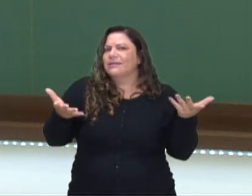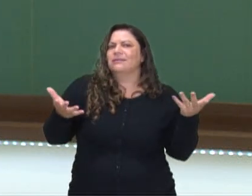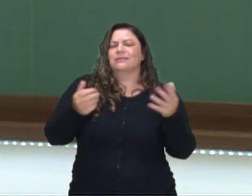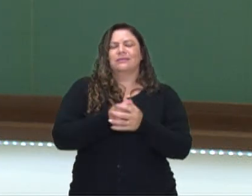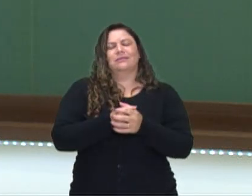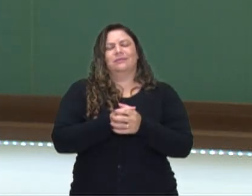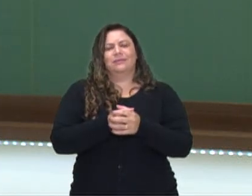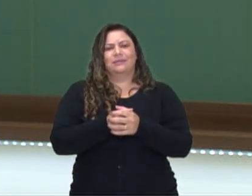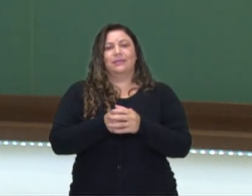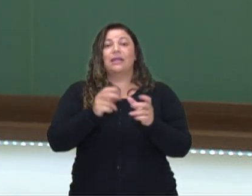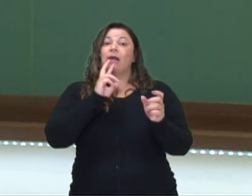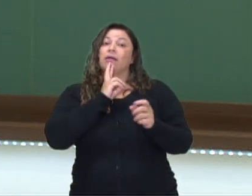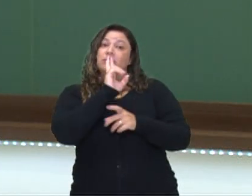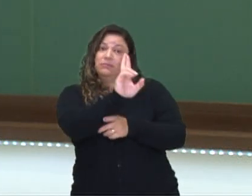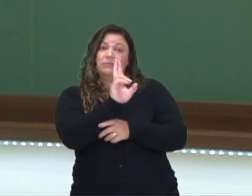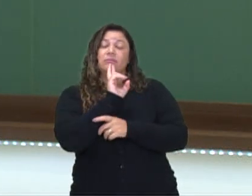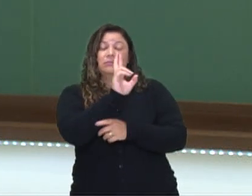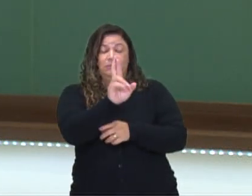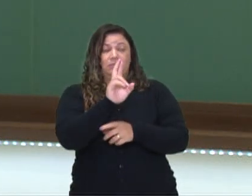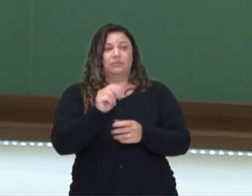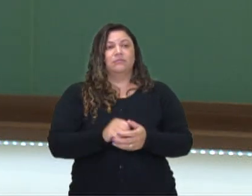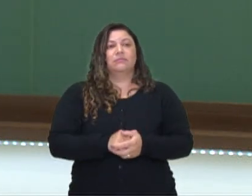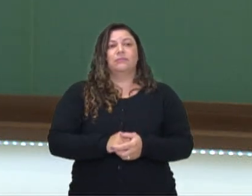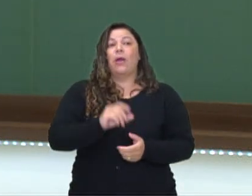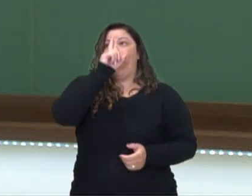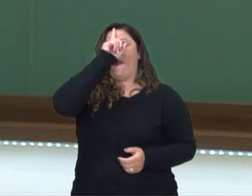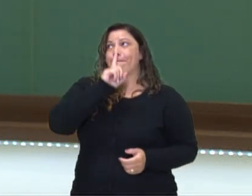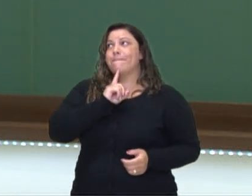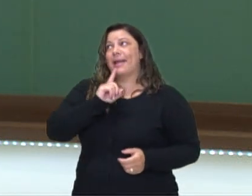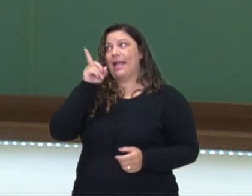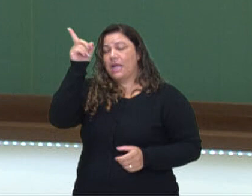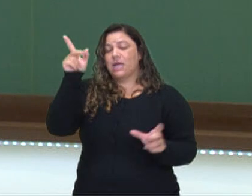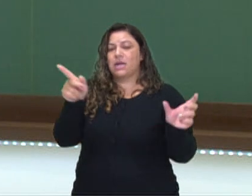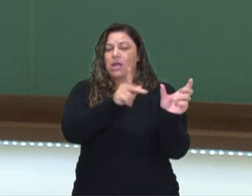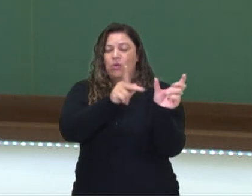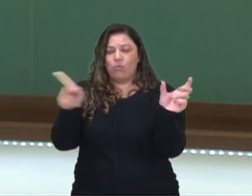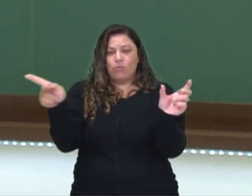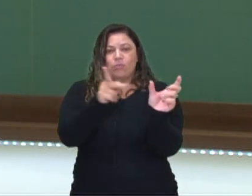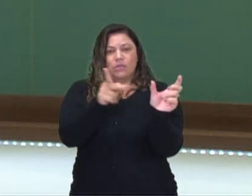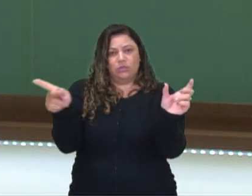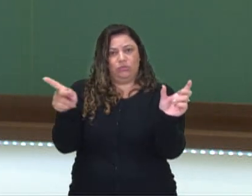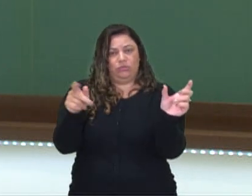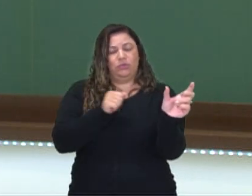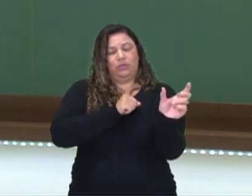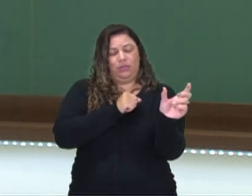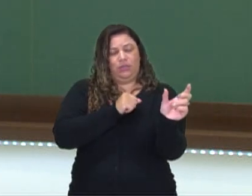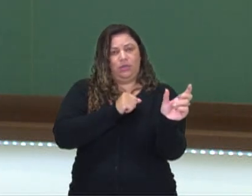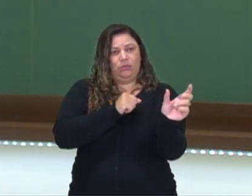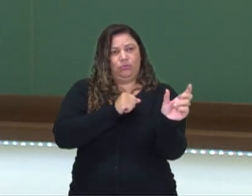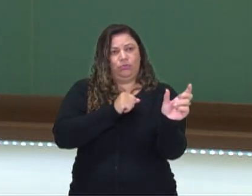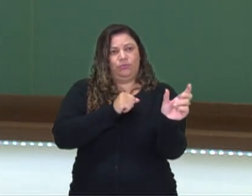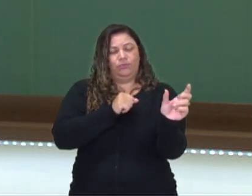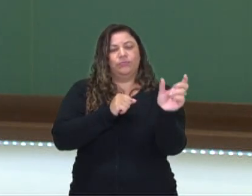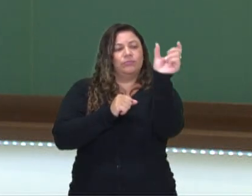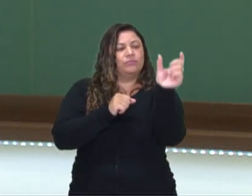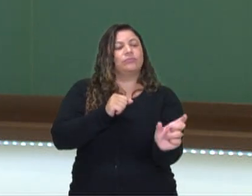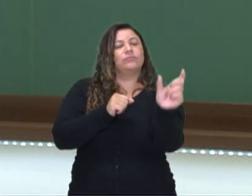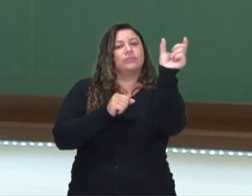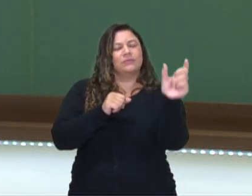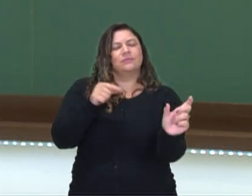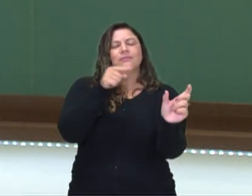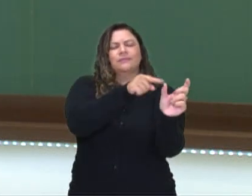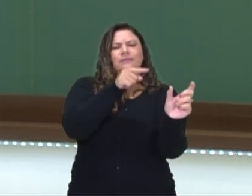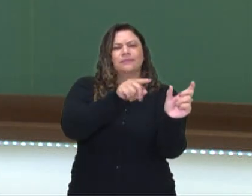o sujeito desse verbo. O que estamos falando desse sujeito? O que estamos atribuindo a esse sujeito, a essa